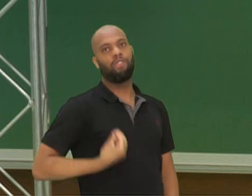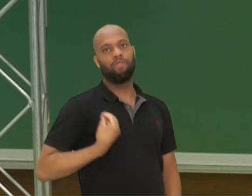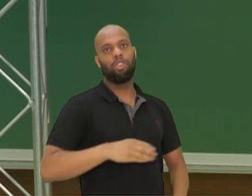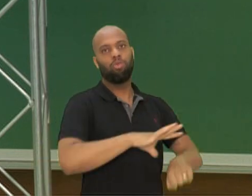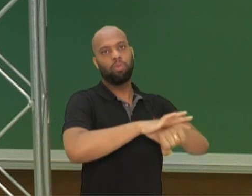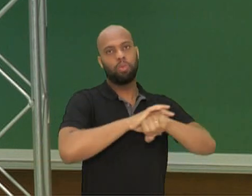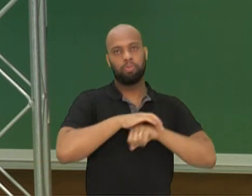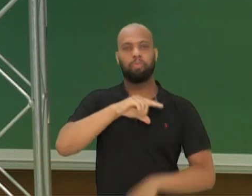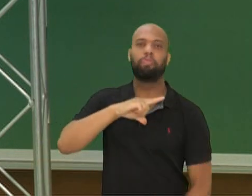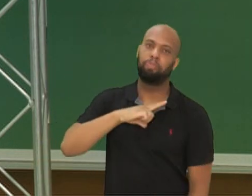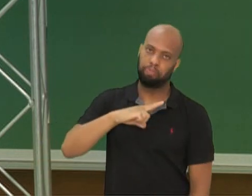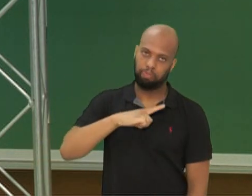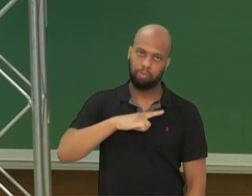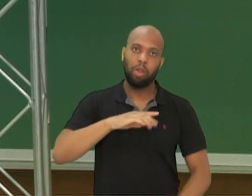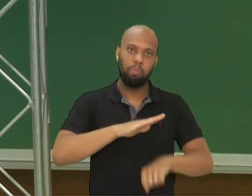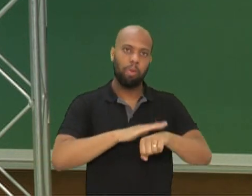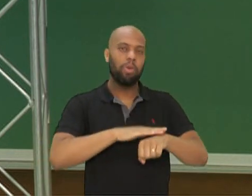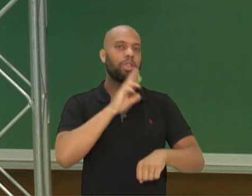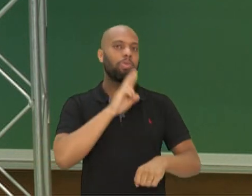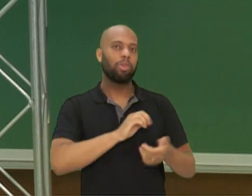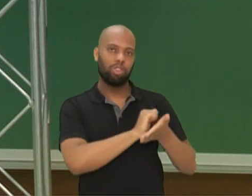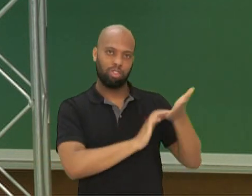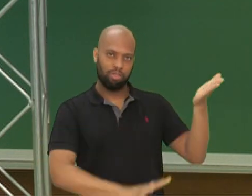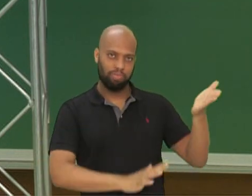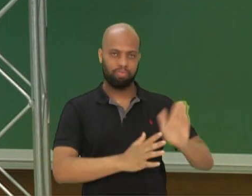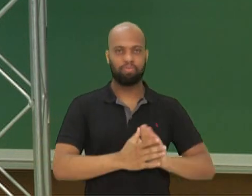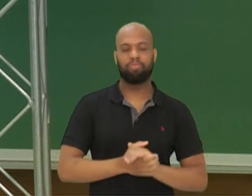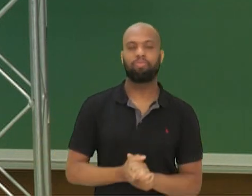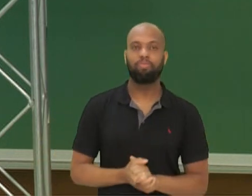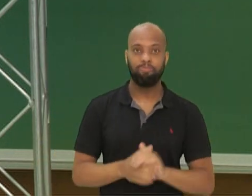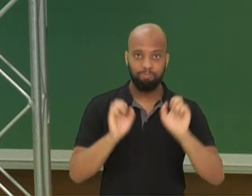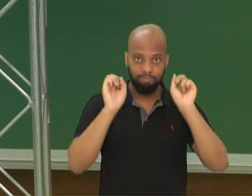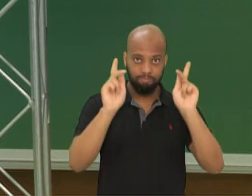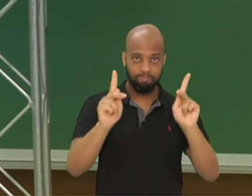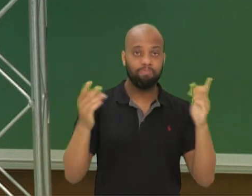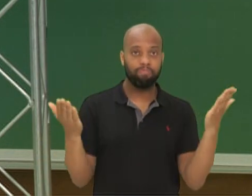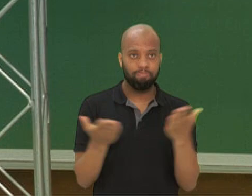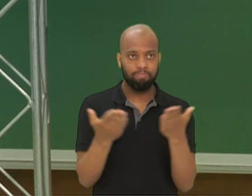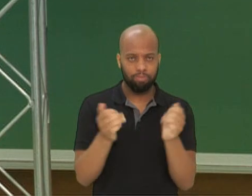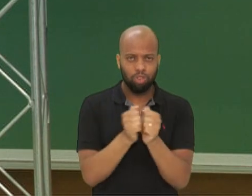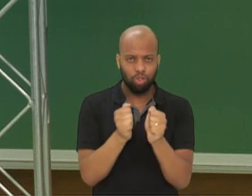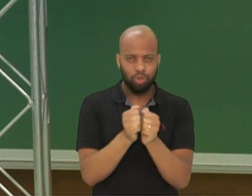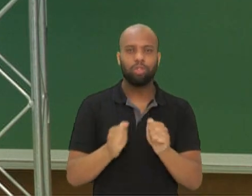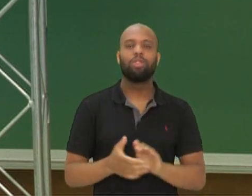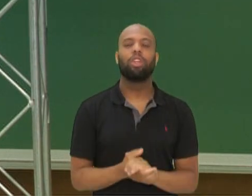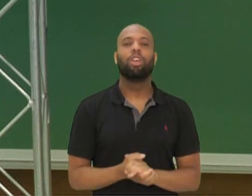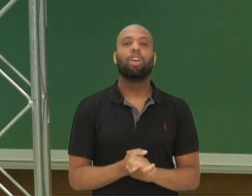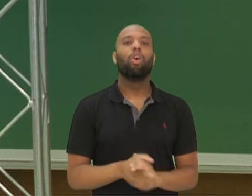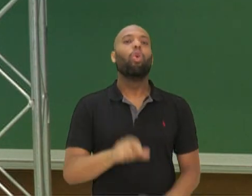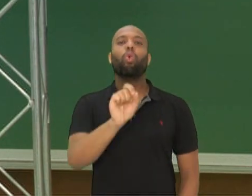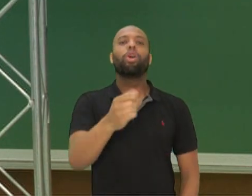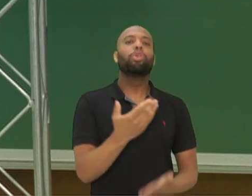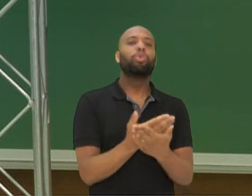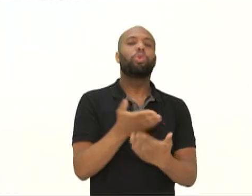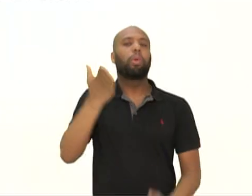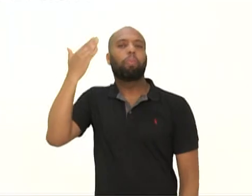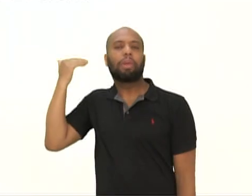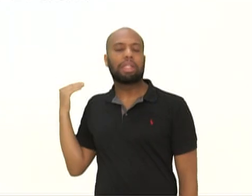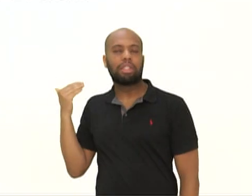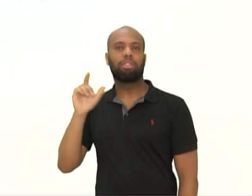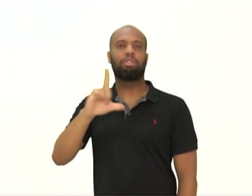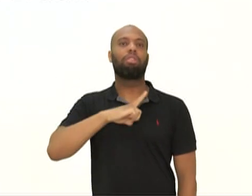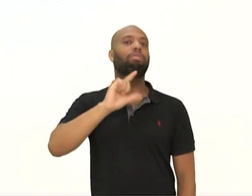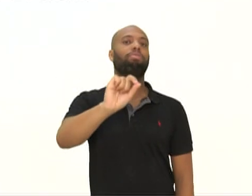presença garantida assim que resolver o exercício. Certo? Vamos lá? O que nós vimos na última aula, na